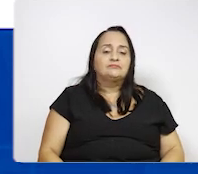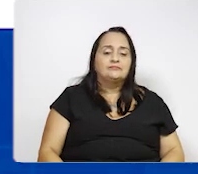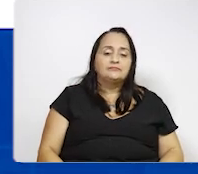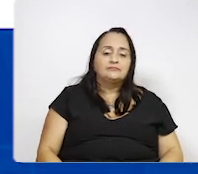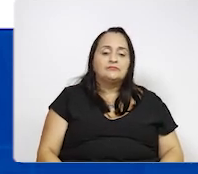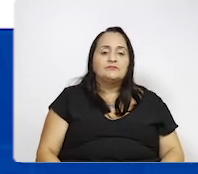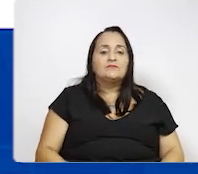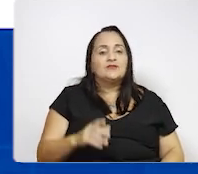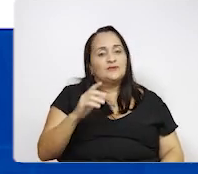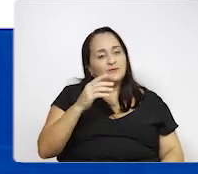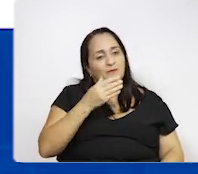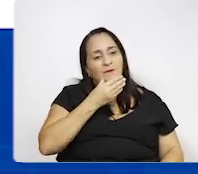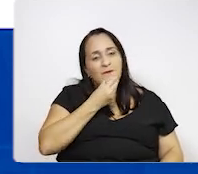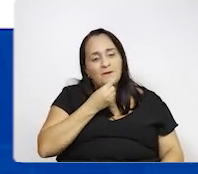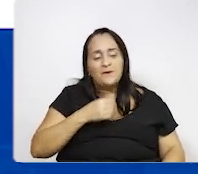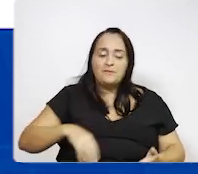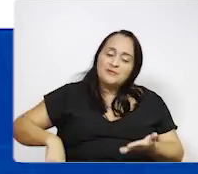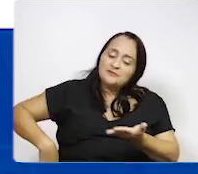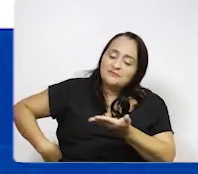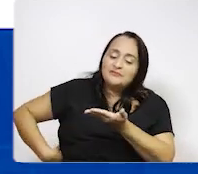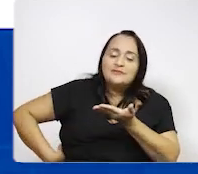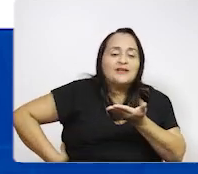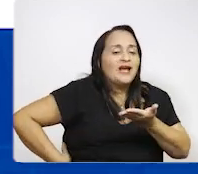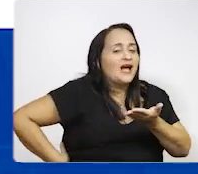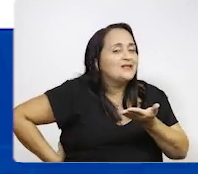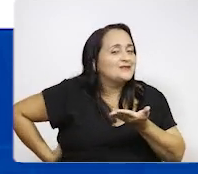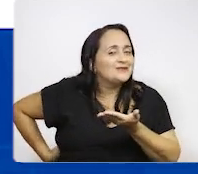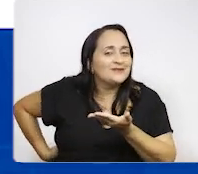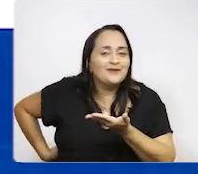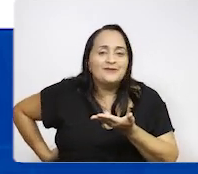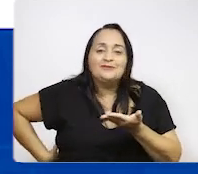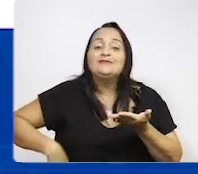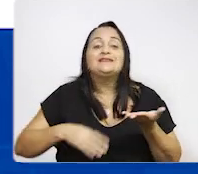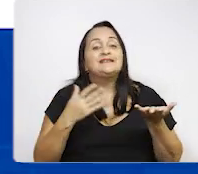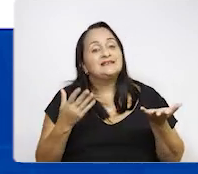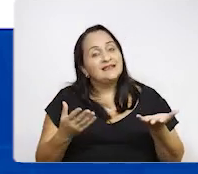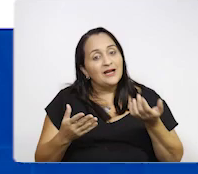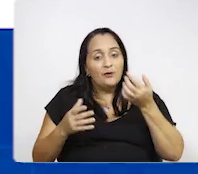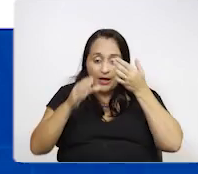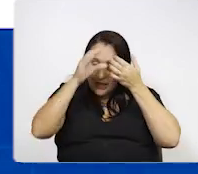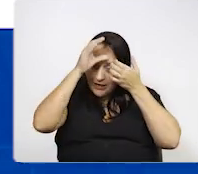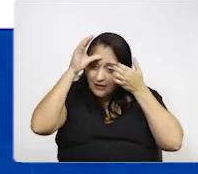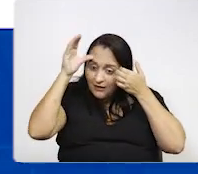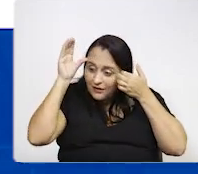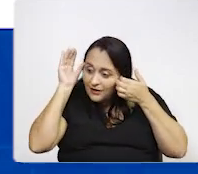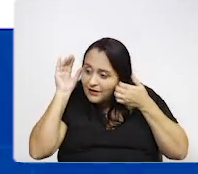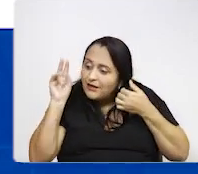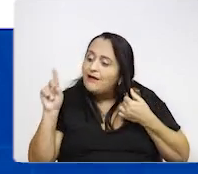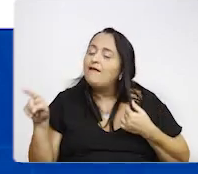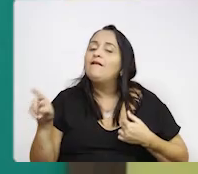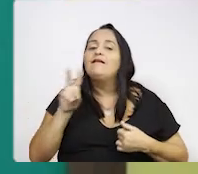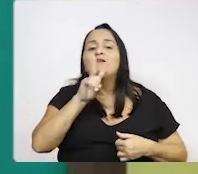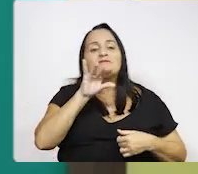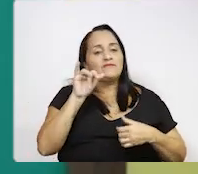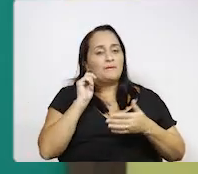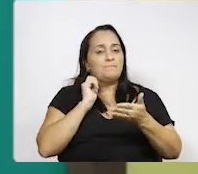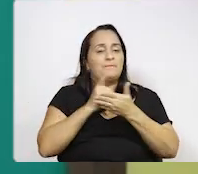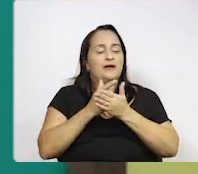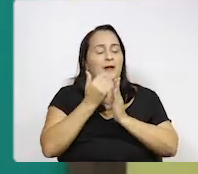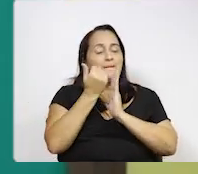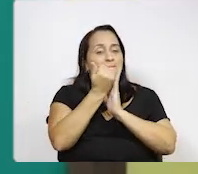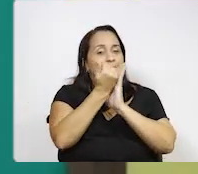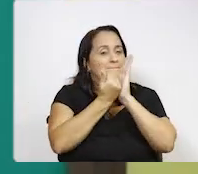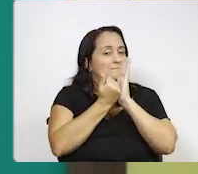desse garçom gente boa, né? Então, o cliente vai pagar metade do valor e